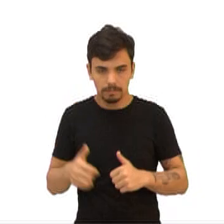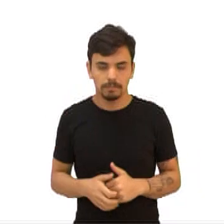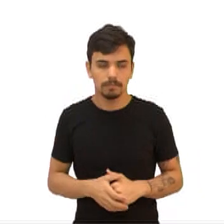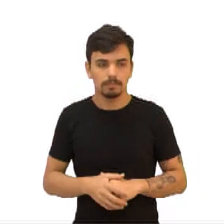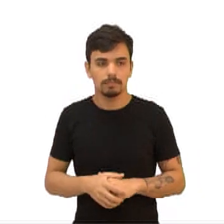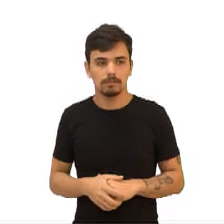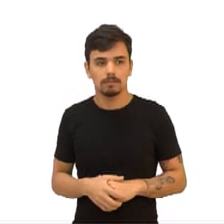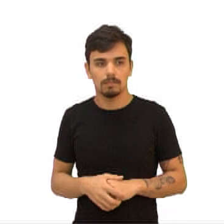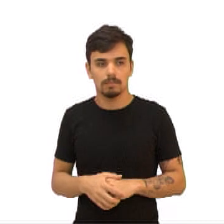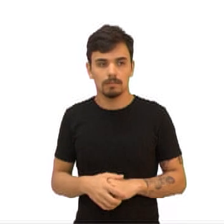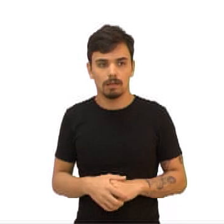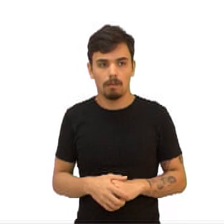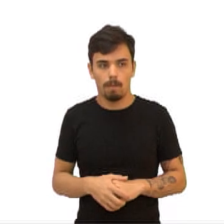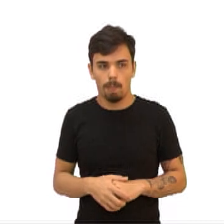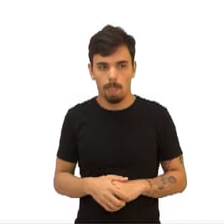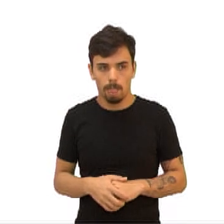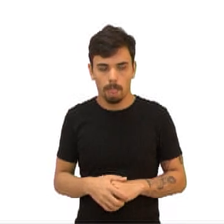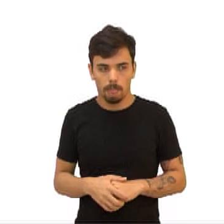Ok?